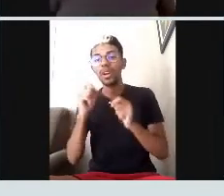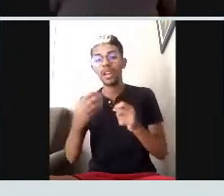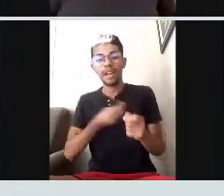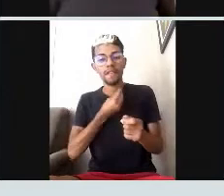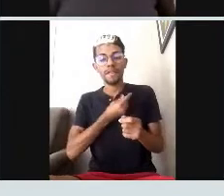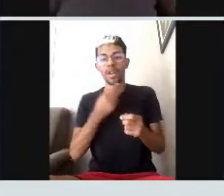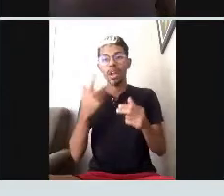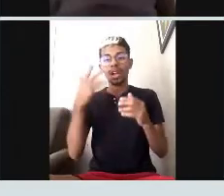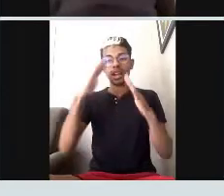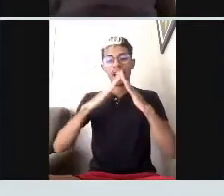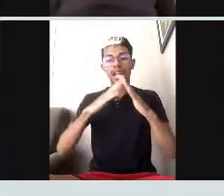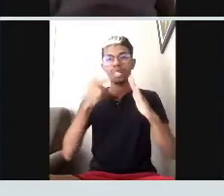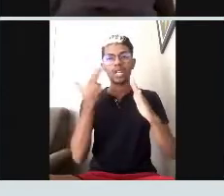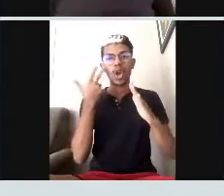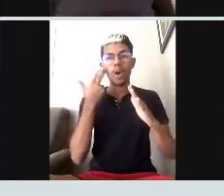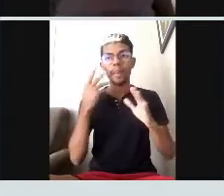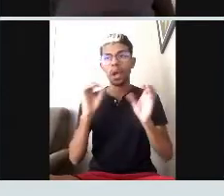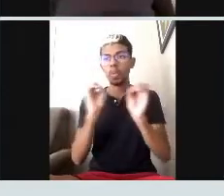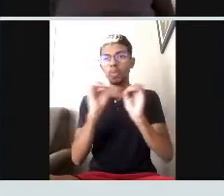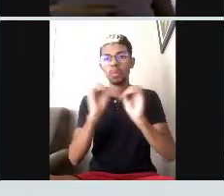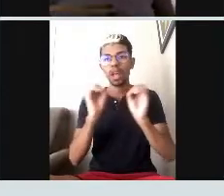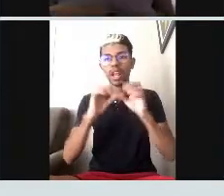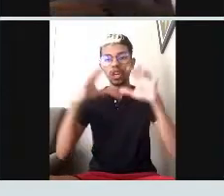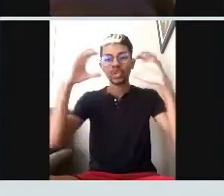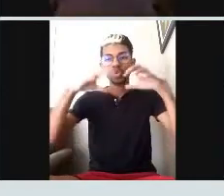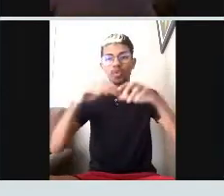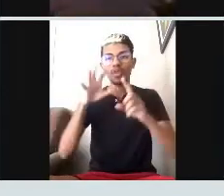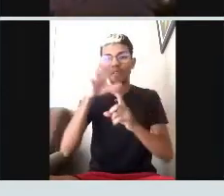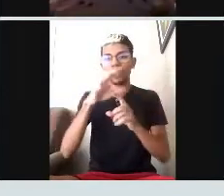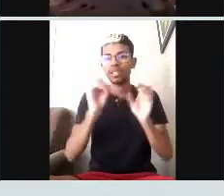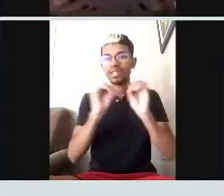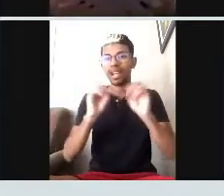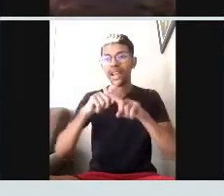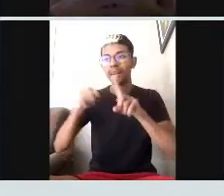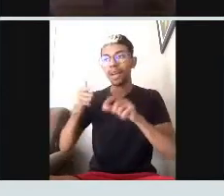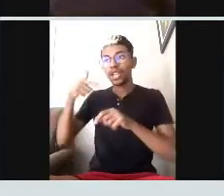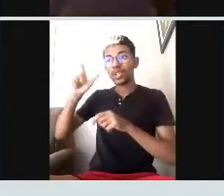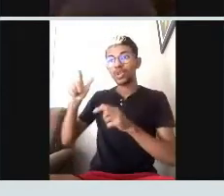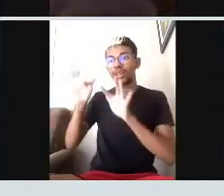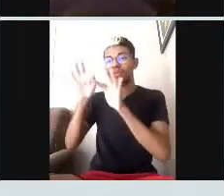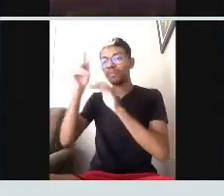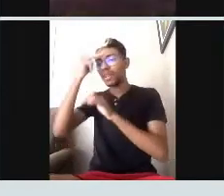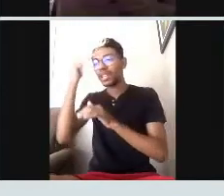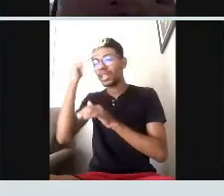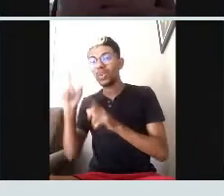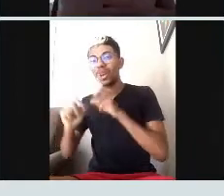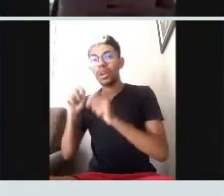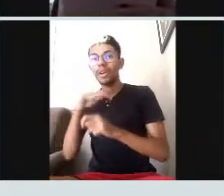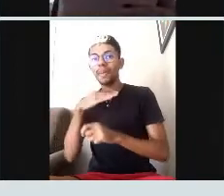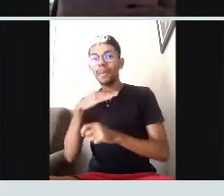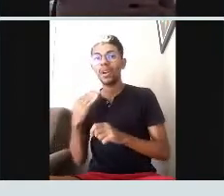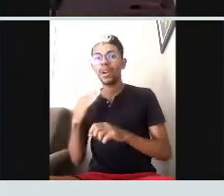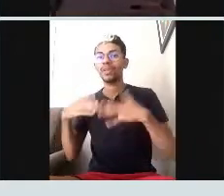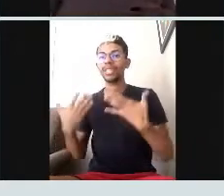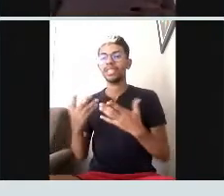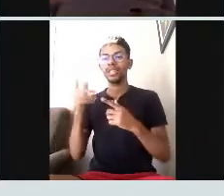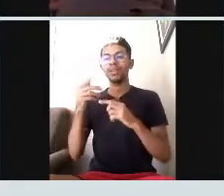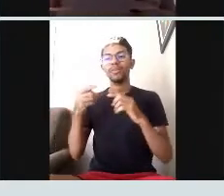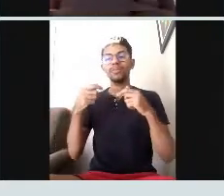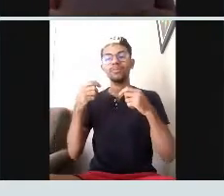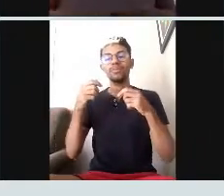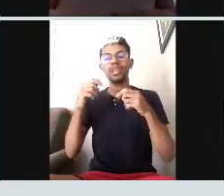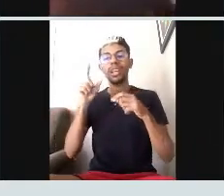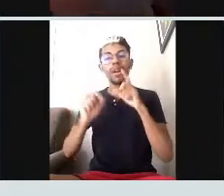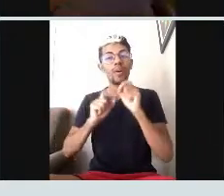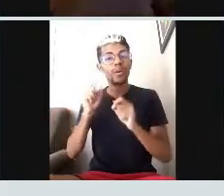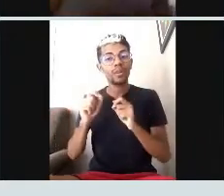no conforto, e outras faleceram. Então, assim, vocês trazerem realmente informações de outras áreas do